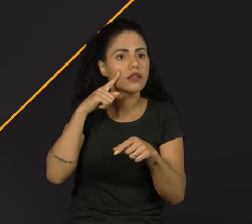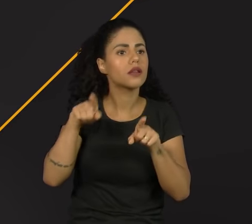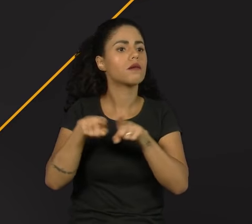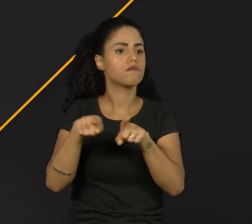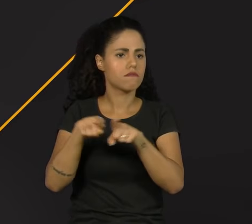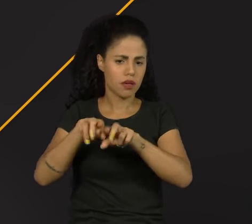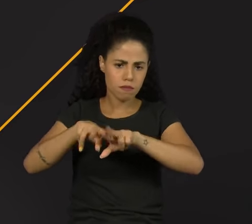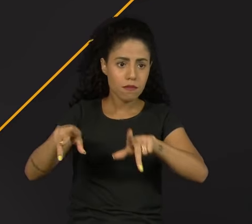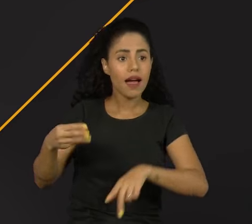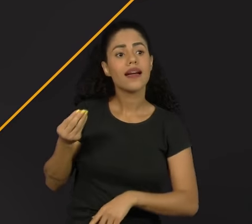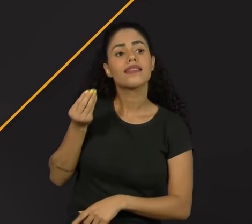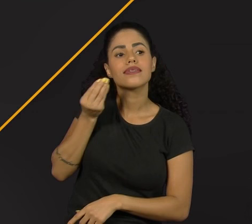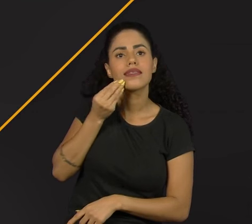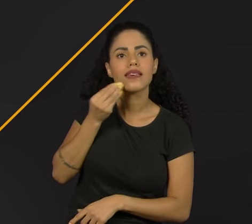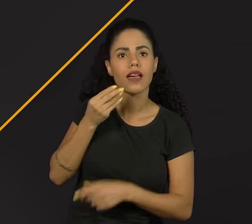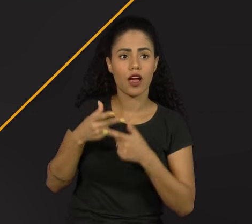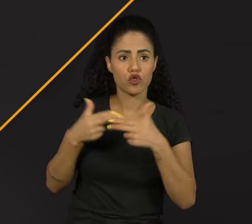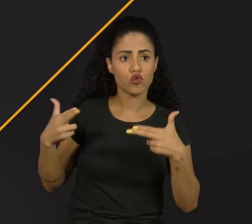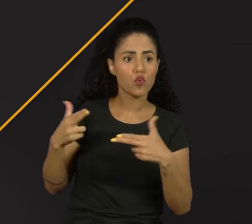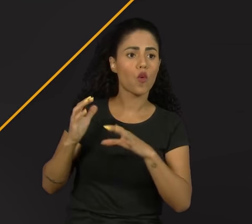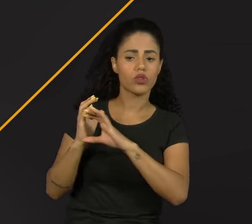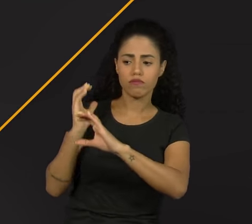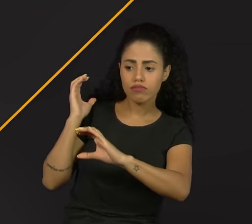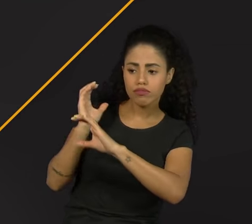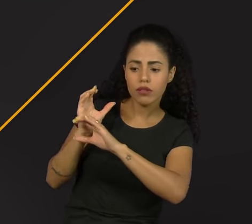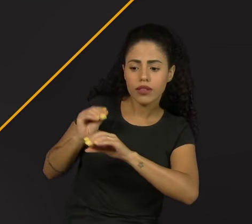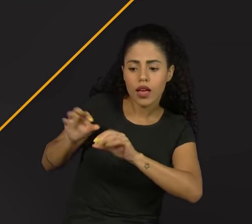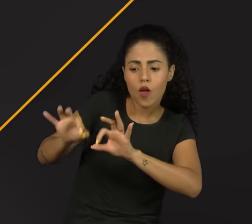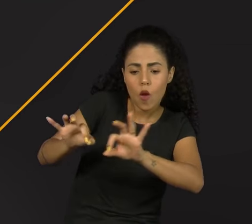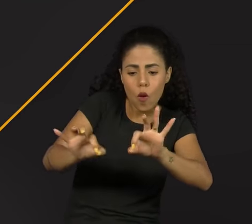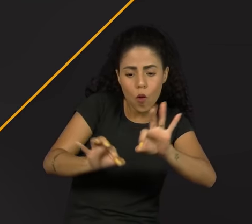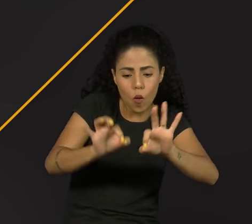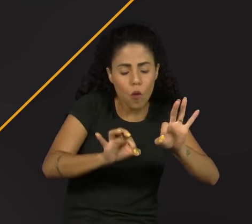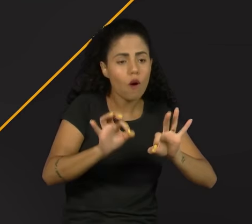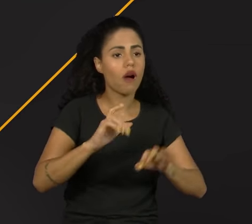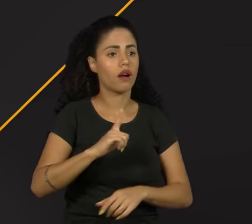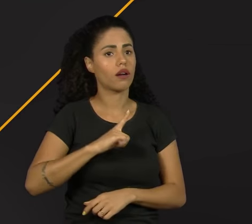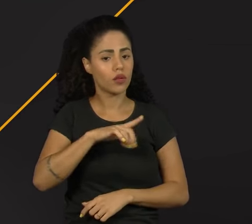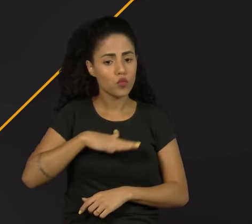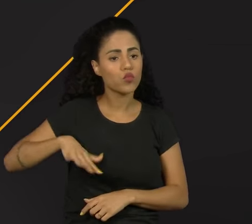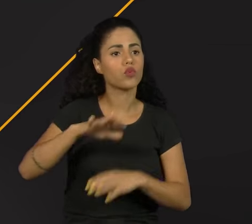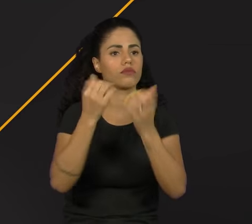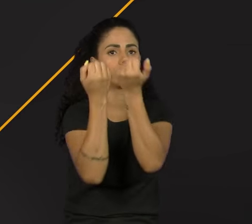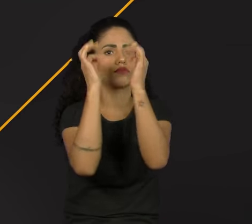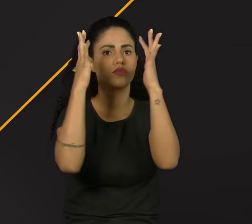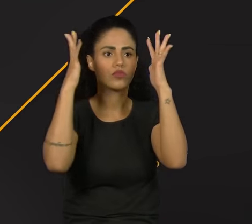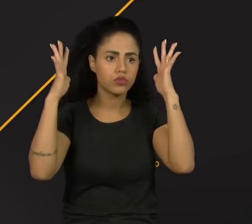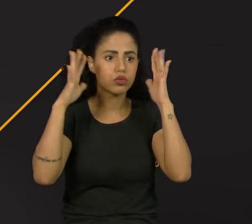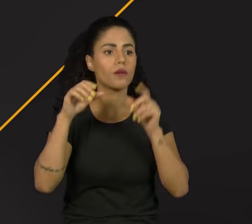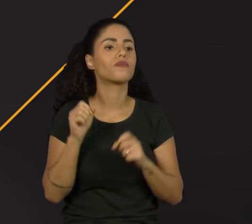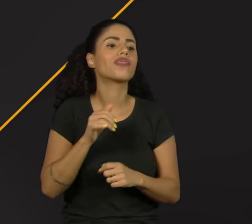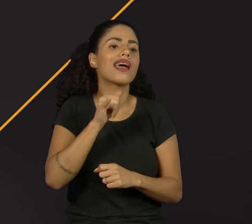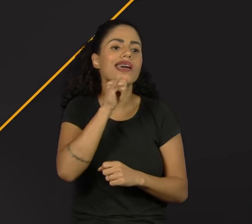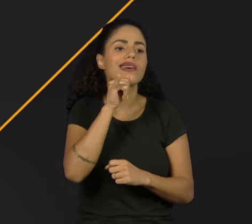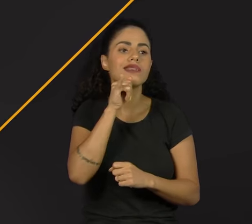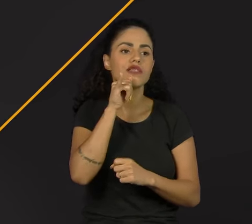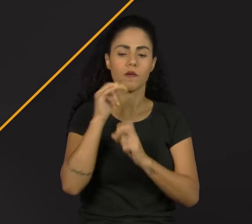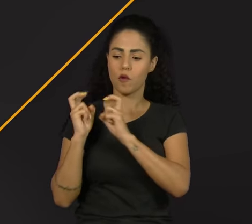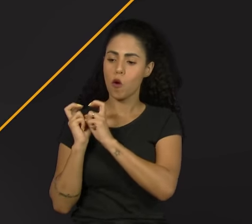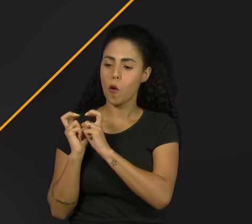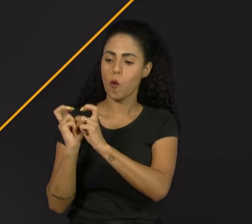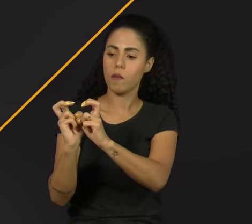arquitetura, a ergonomia, a circulação urbana de você sair de um metrô e ter uma